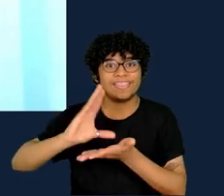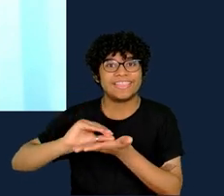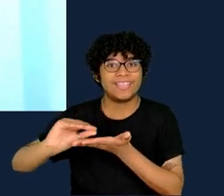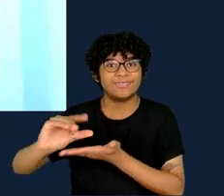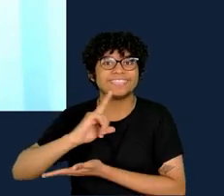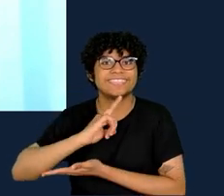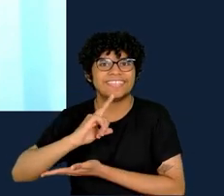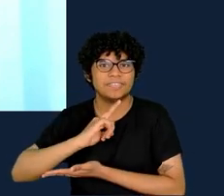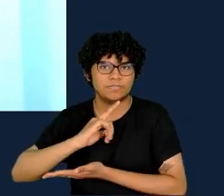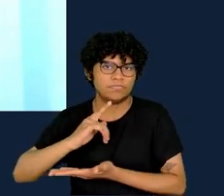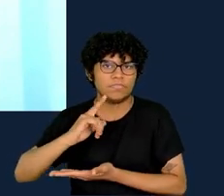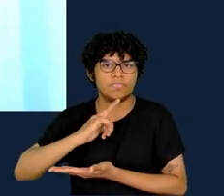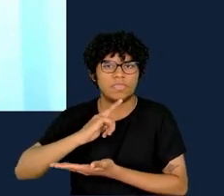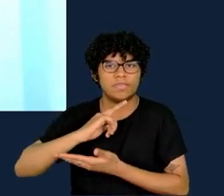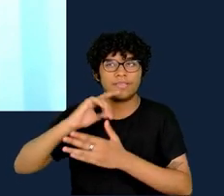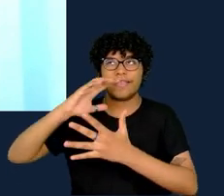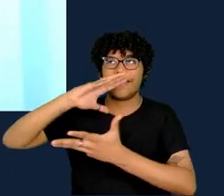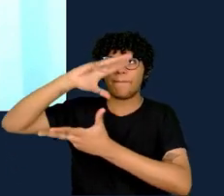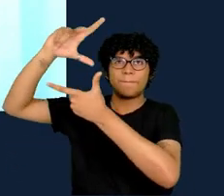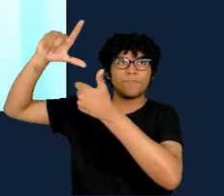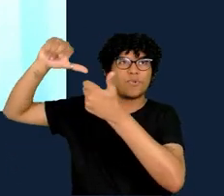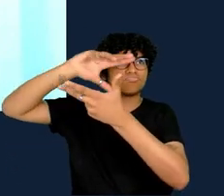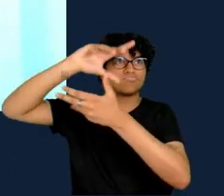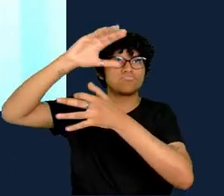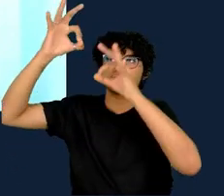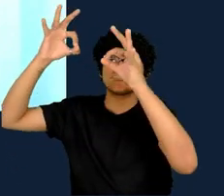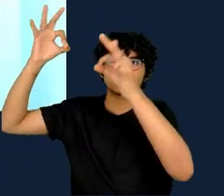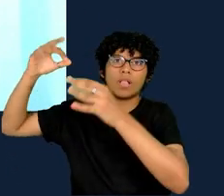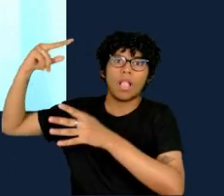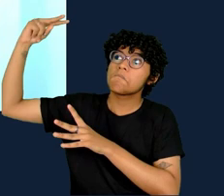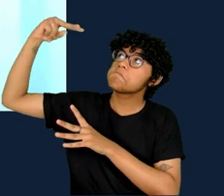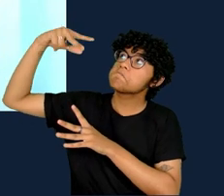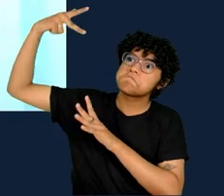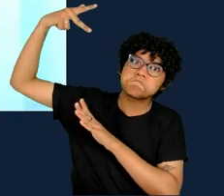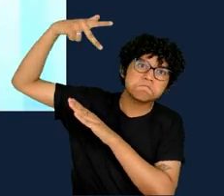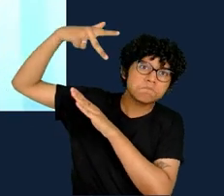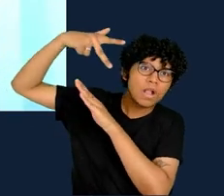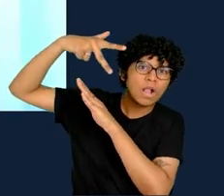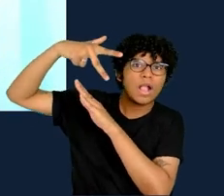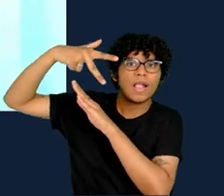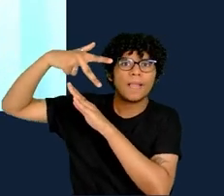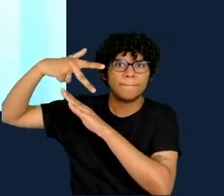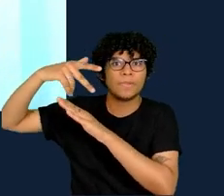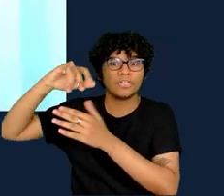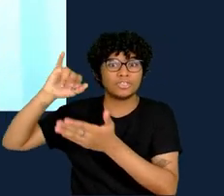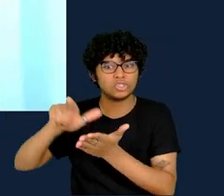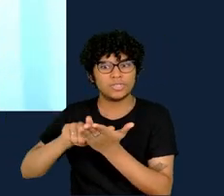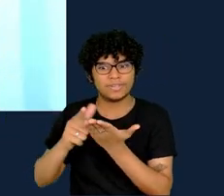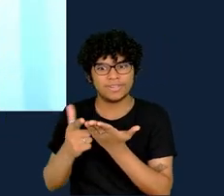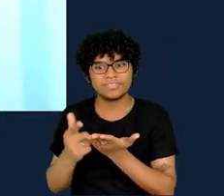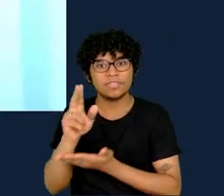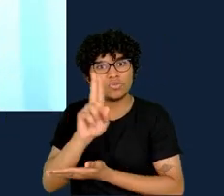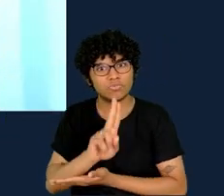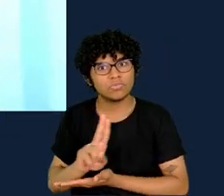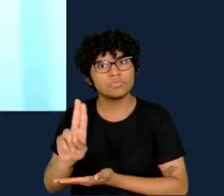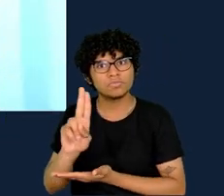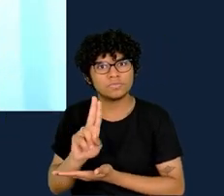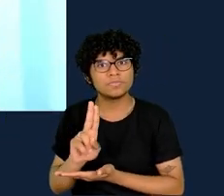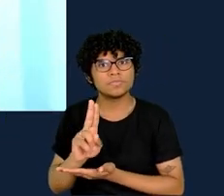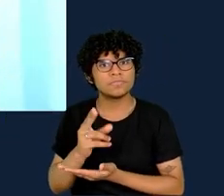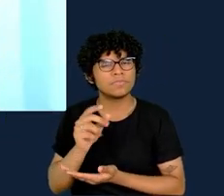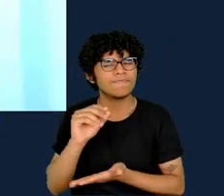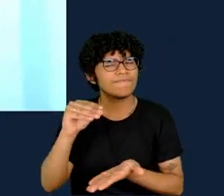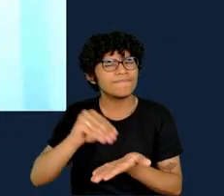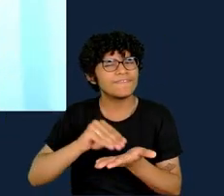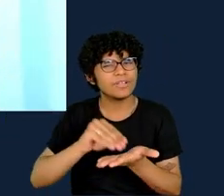muitos satélites, imagens de satélites que jornalistas estão usando para fazer, né? Mas o que está faltando